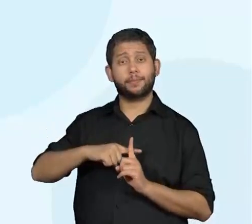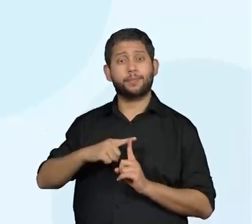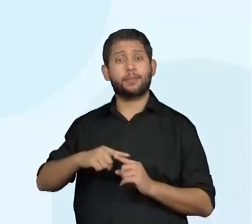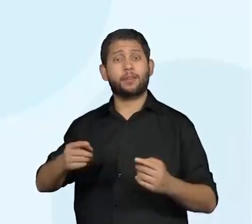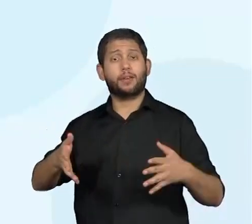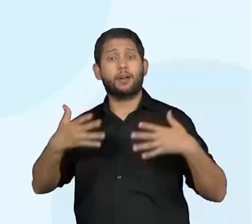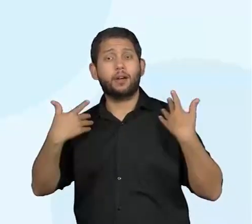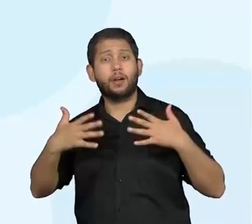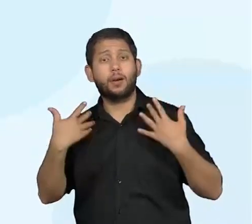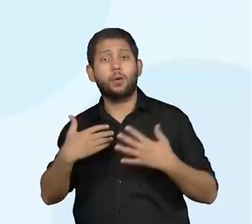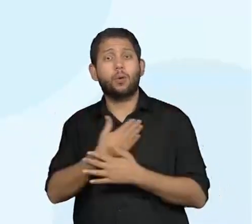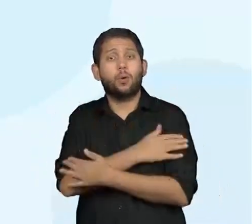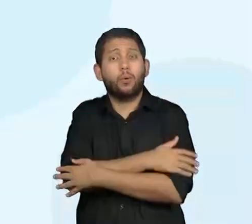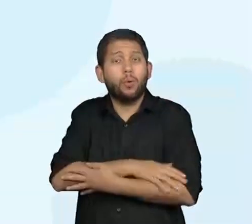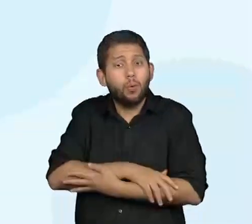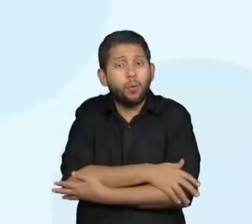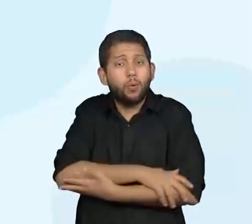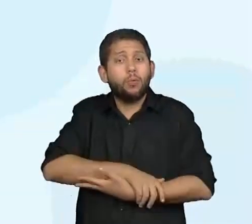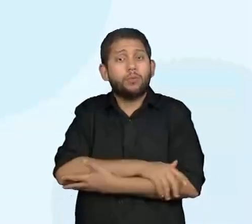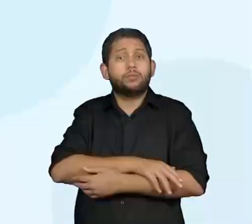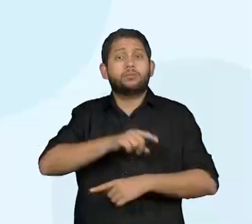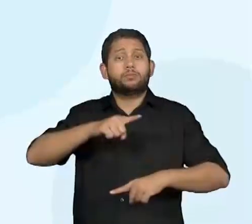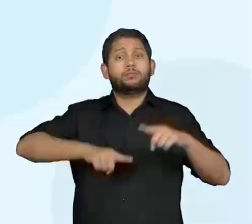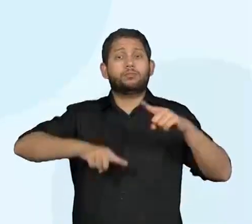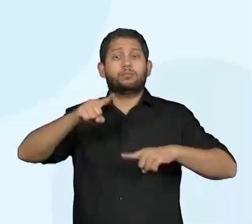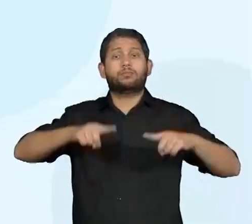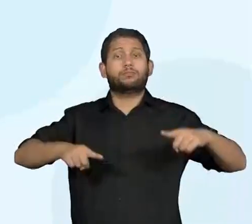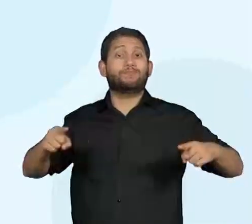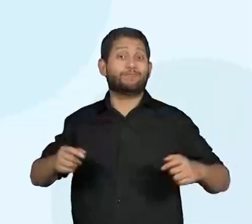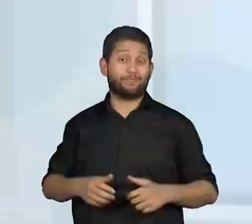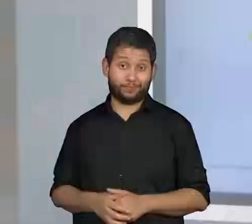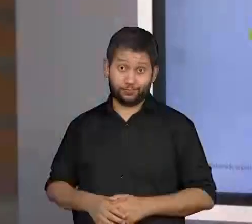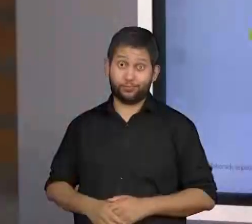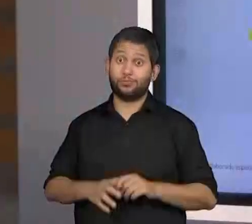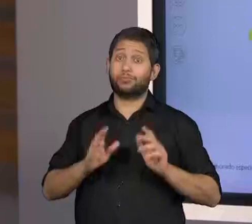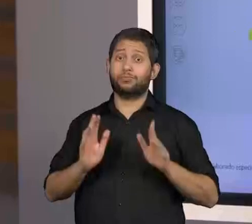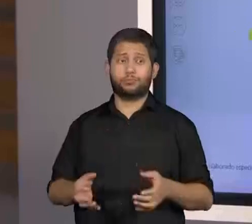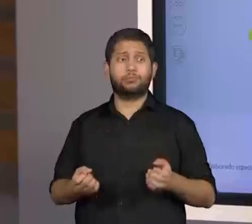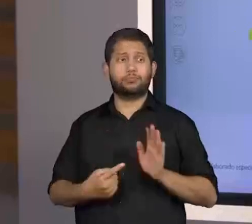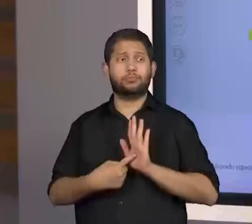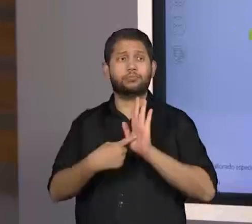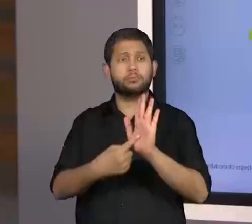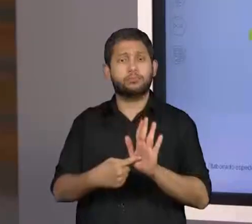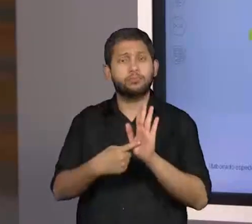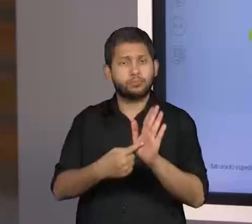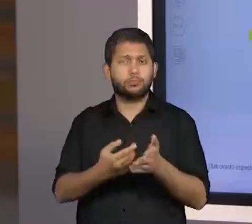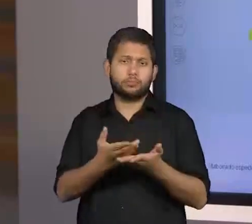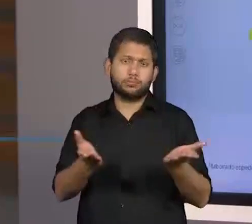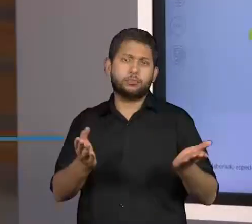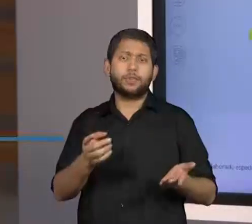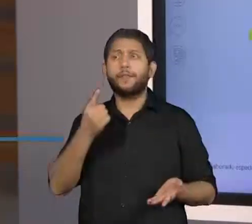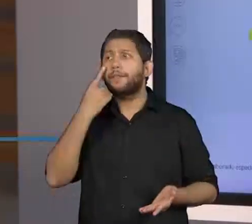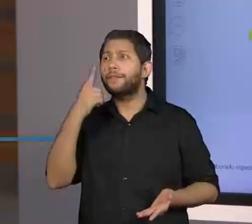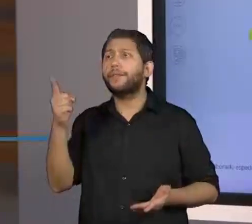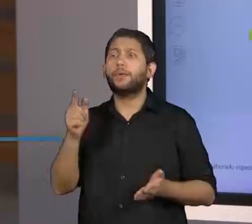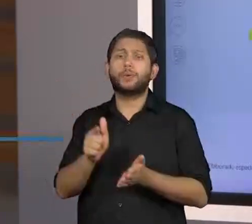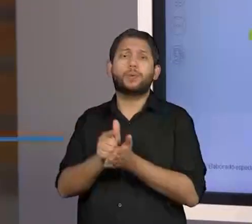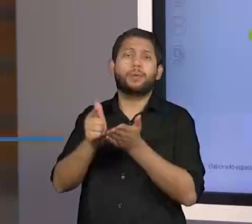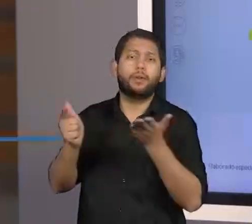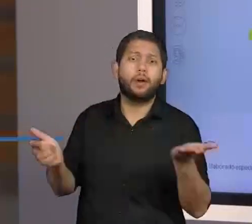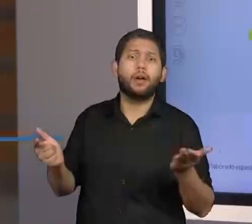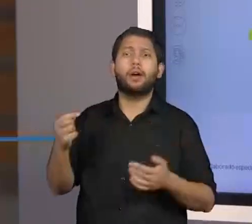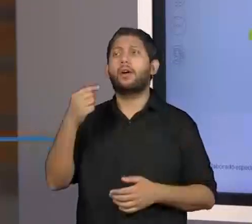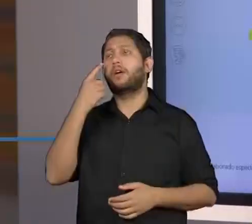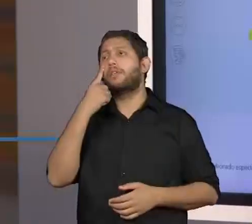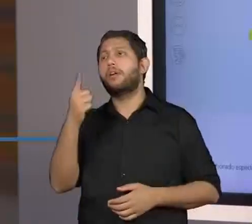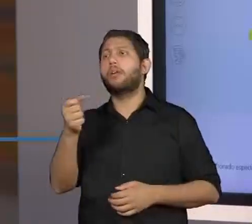Então, a gente já falou aí, muitas vezes vocês ouvem aí nos jornais, em